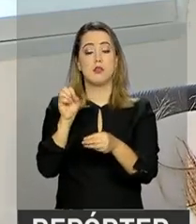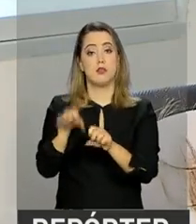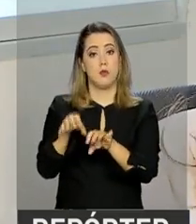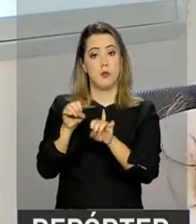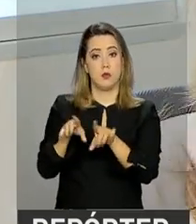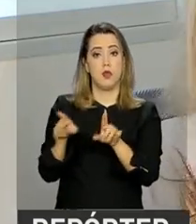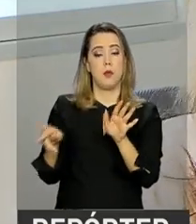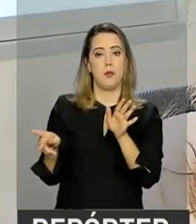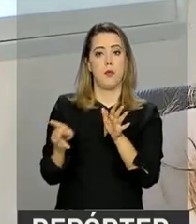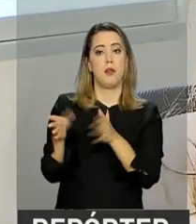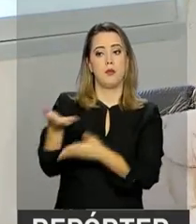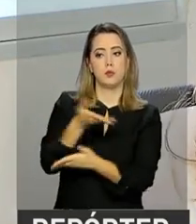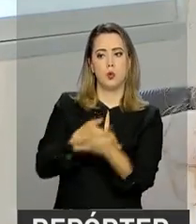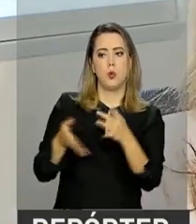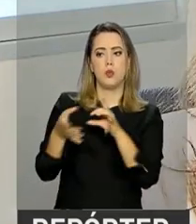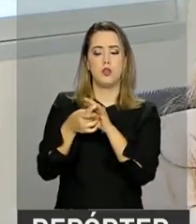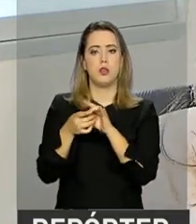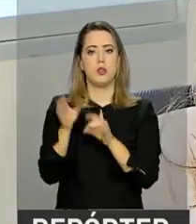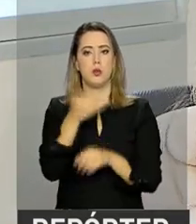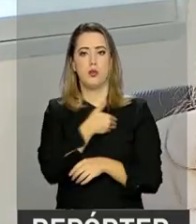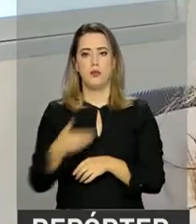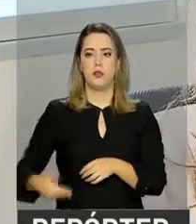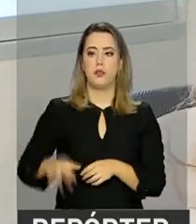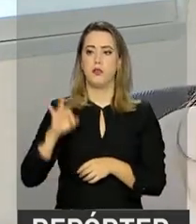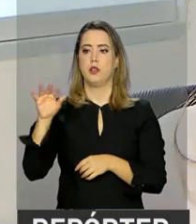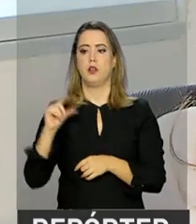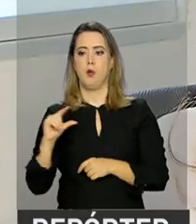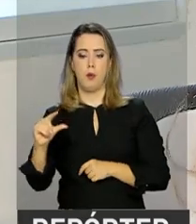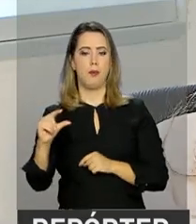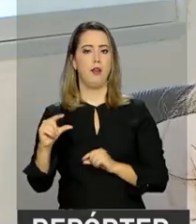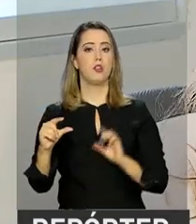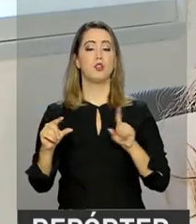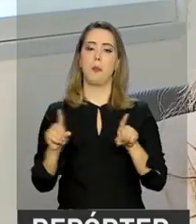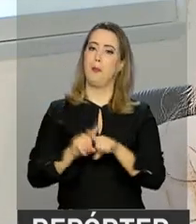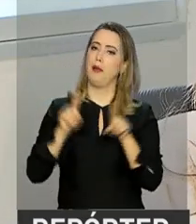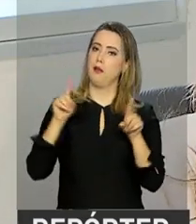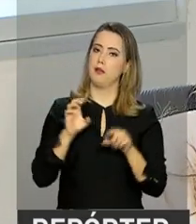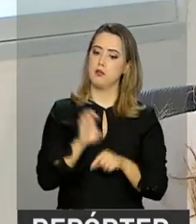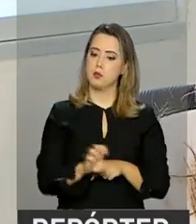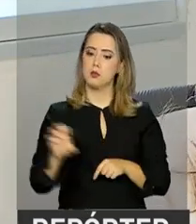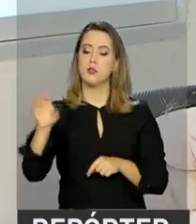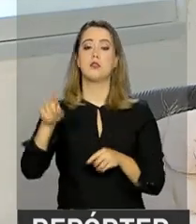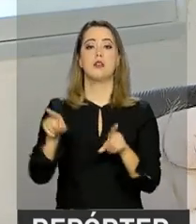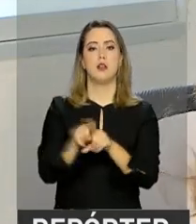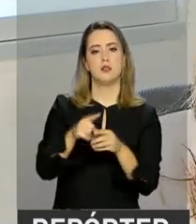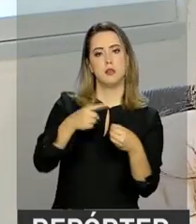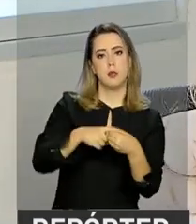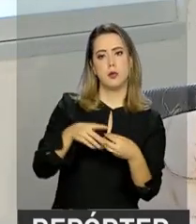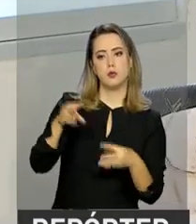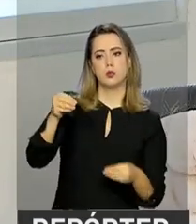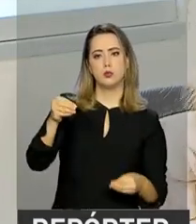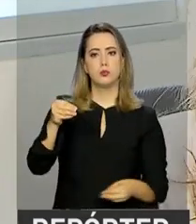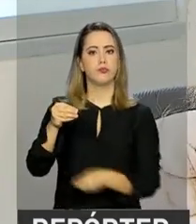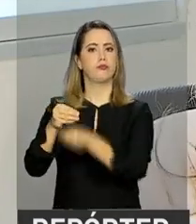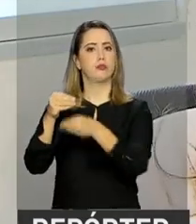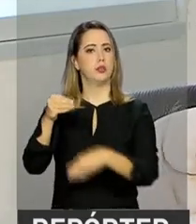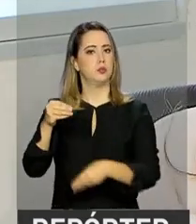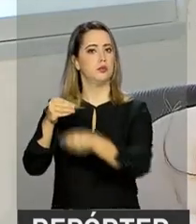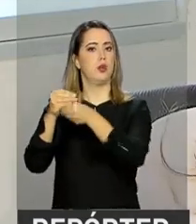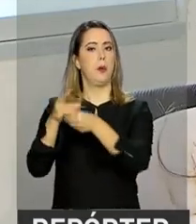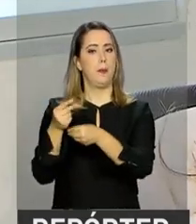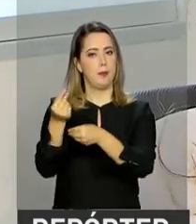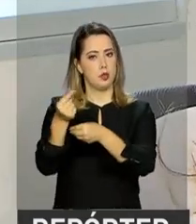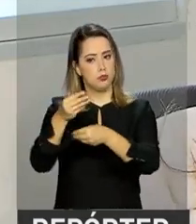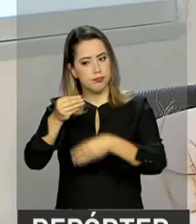é necessariamente compartilhada. O governo federal tem a sua parte, né? Mas os estados e municípios precisam atuar para garantir a oferta